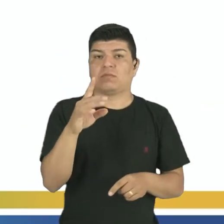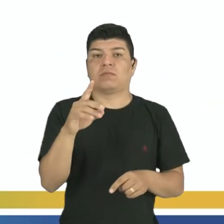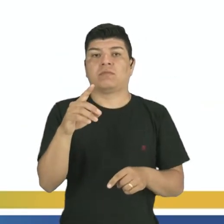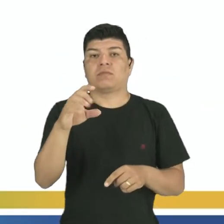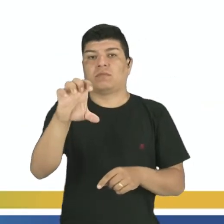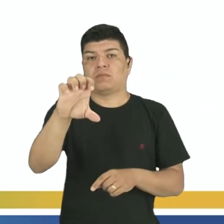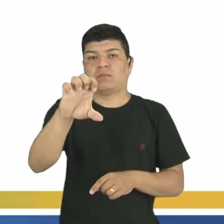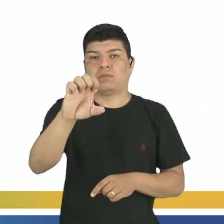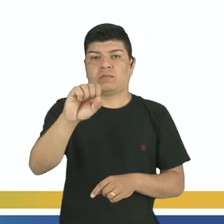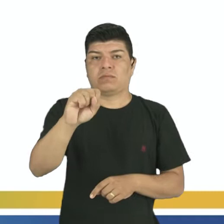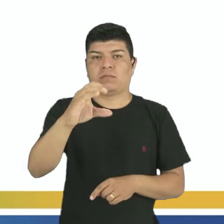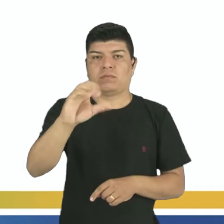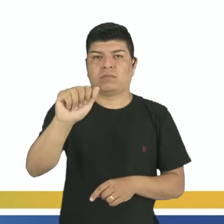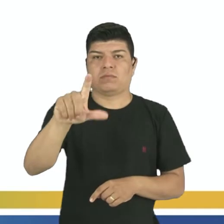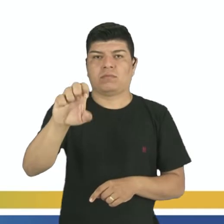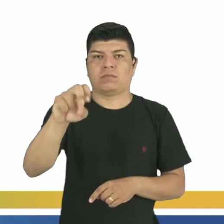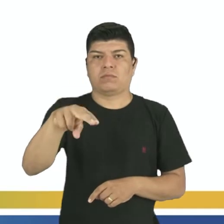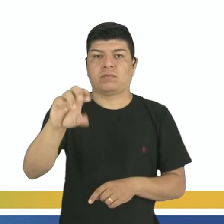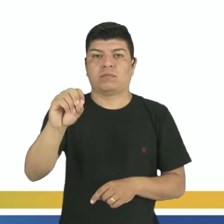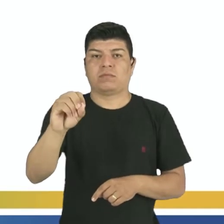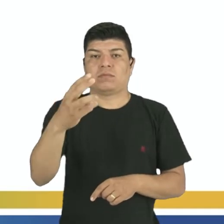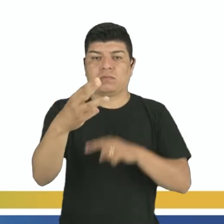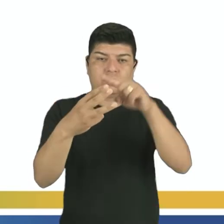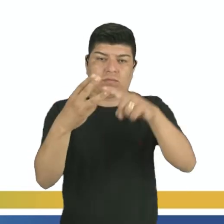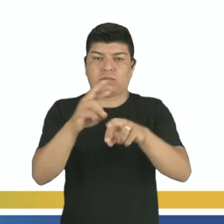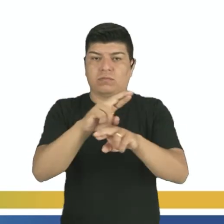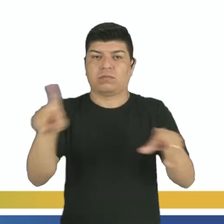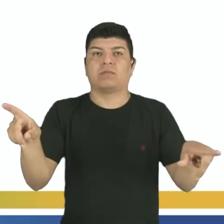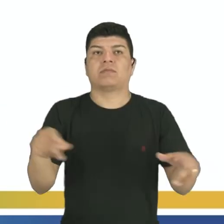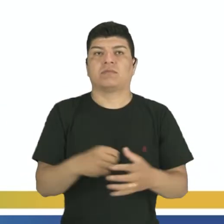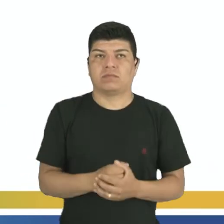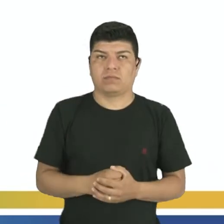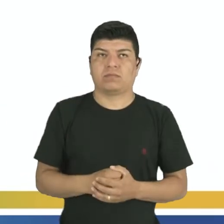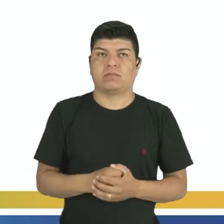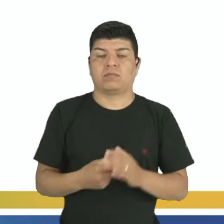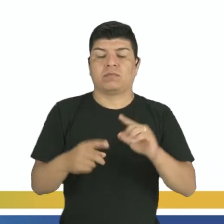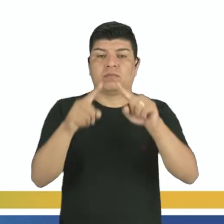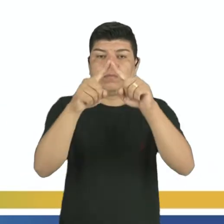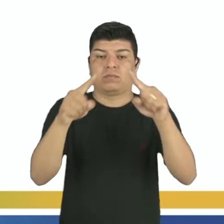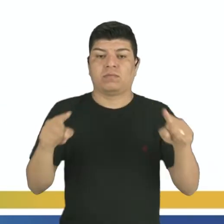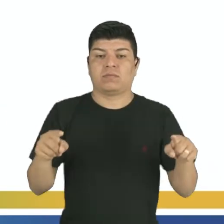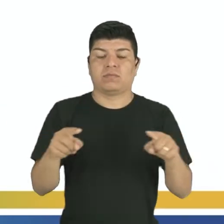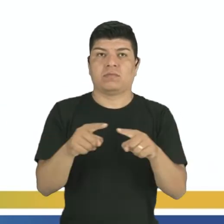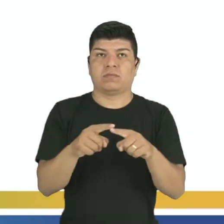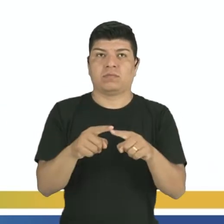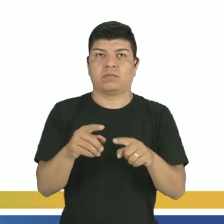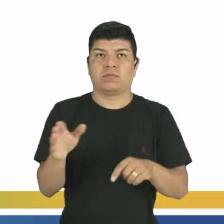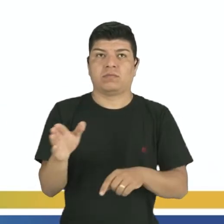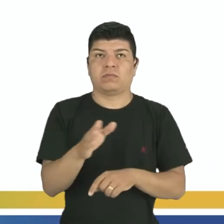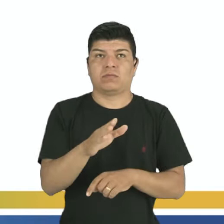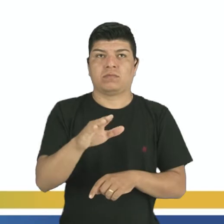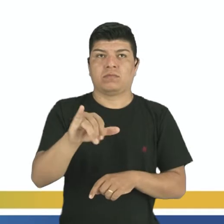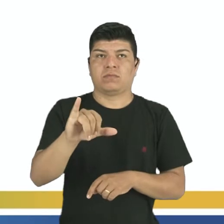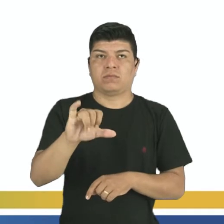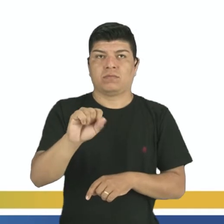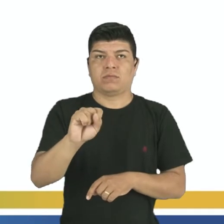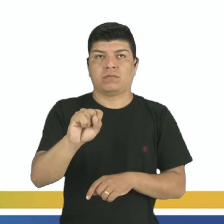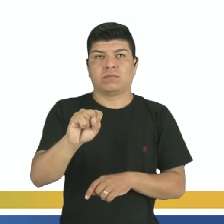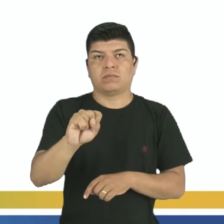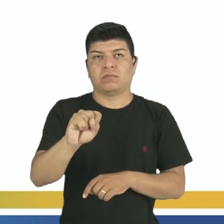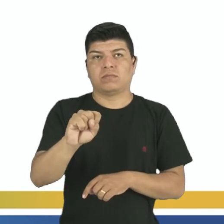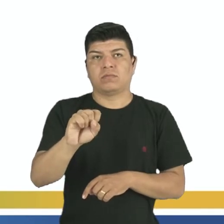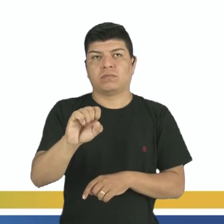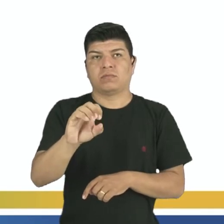3 medidas são diferentes. Triângulo isósceles é um triângulo que possui 2 lados com medidas